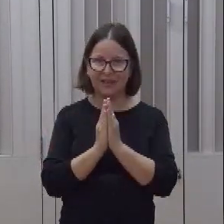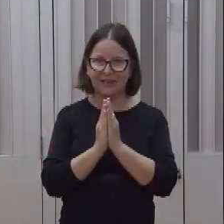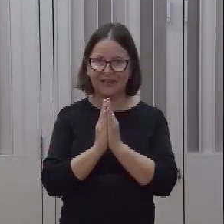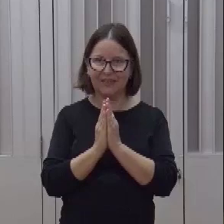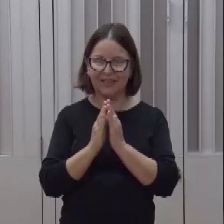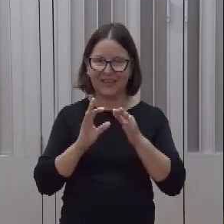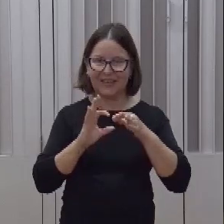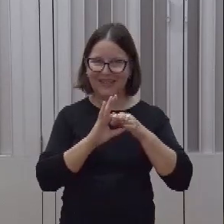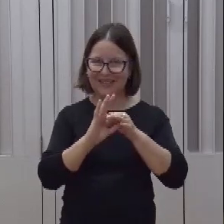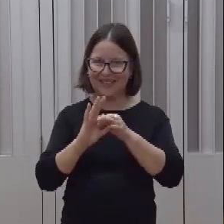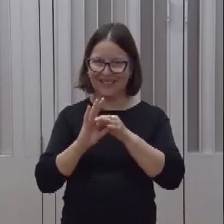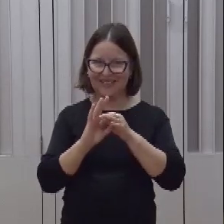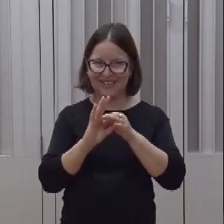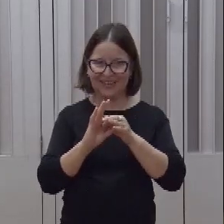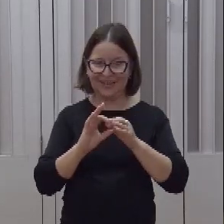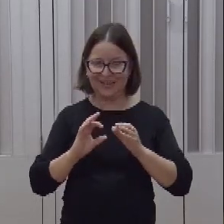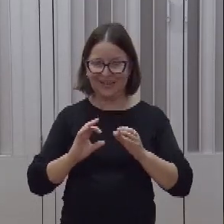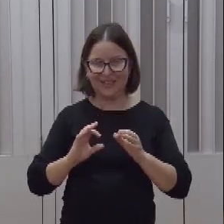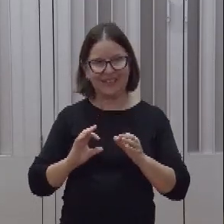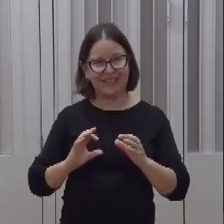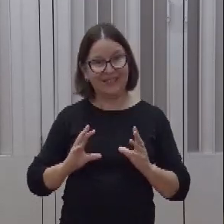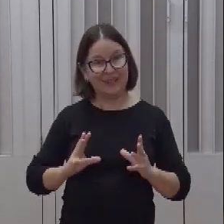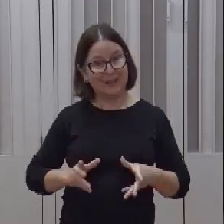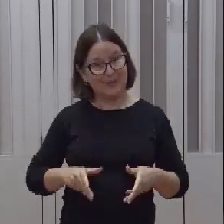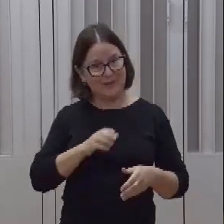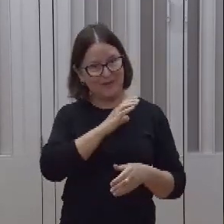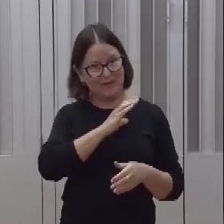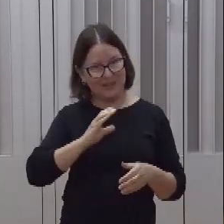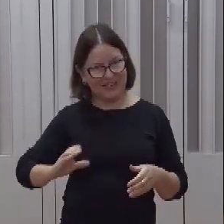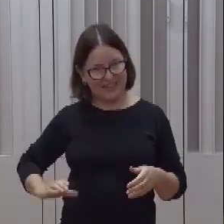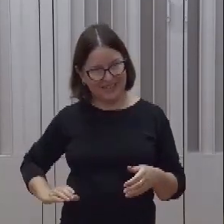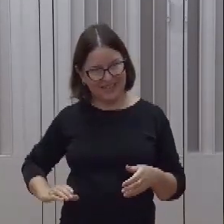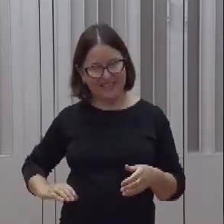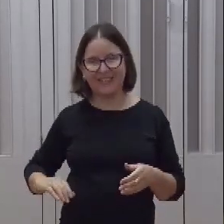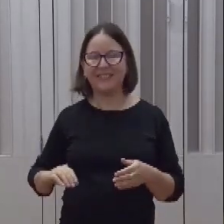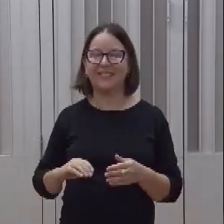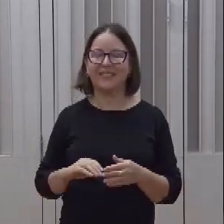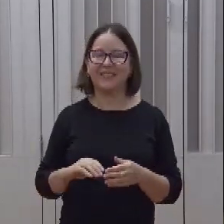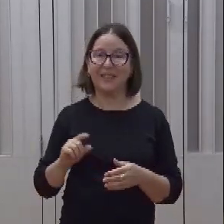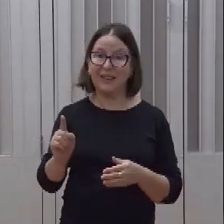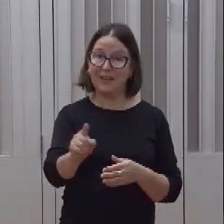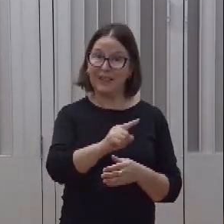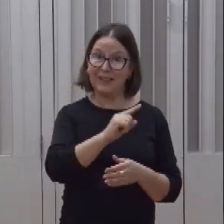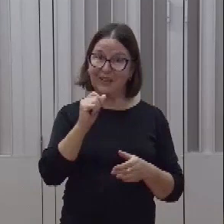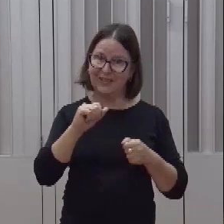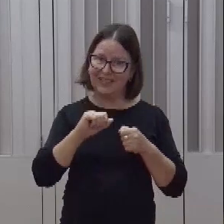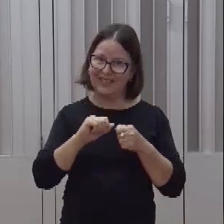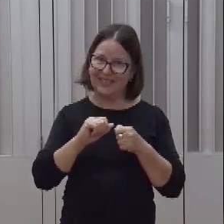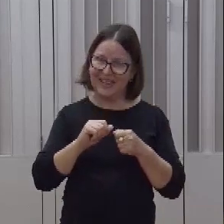a comunhão do corpo de Cristo. Nos faz permanecer.